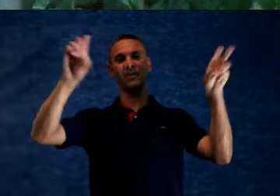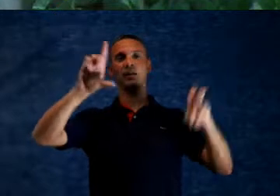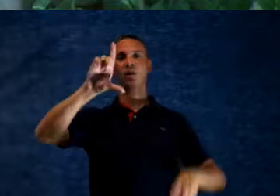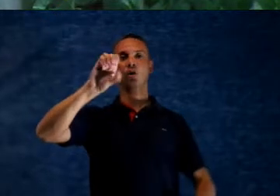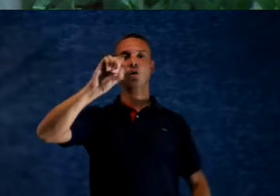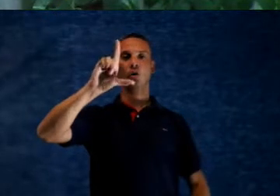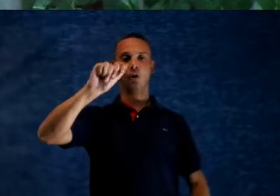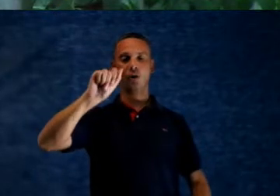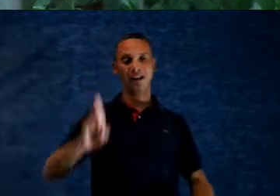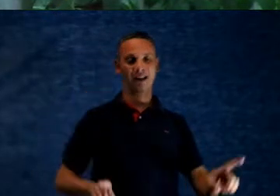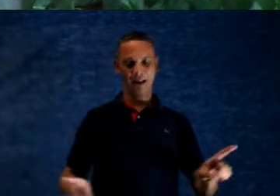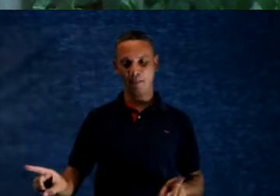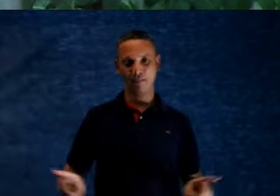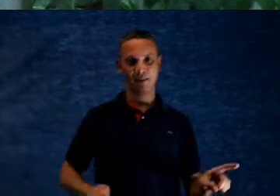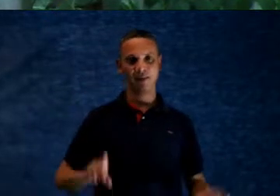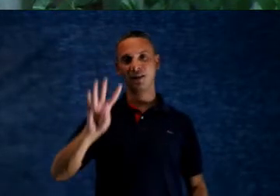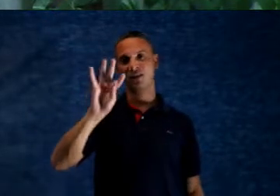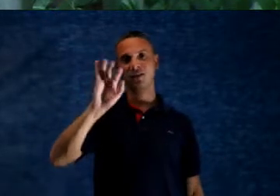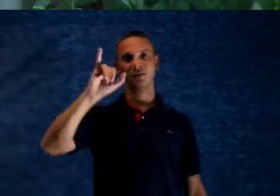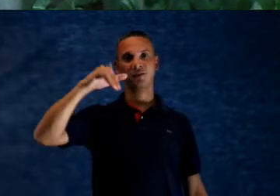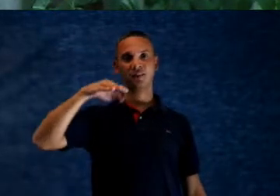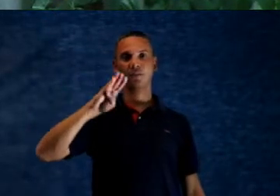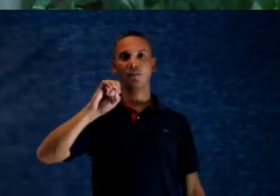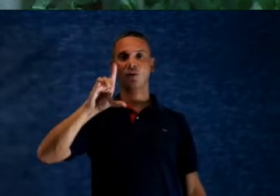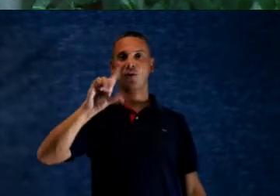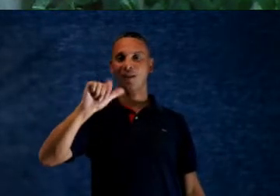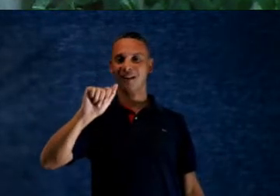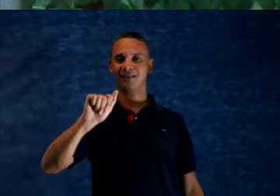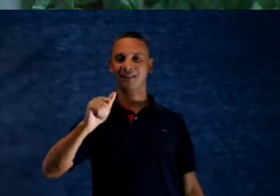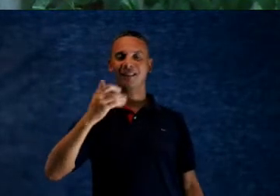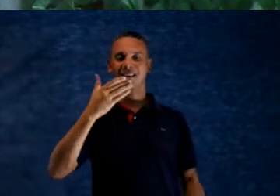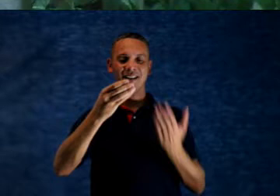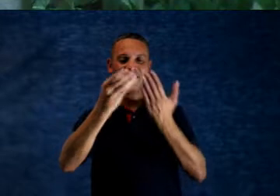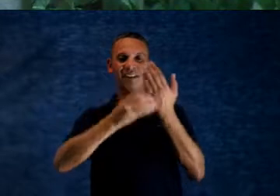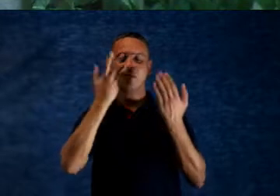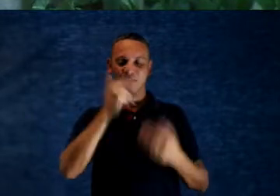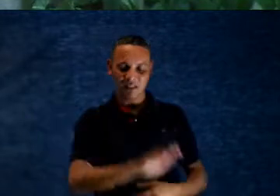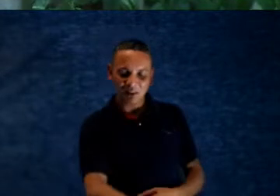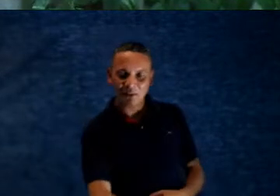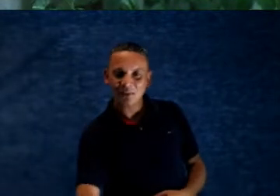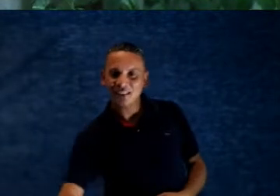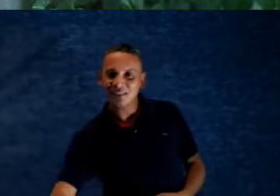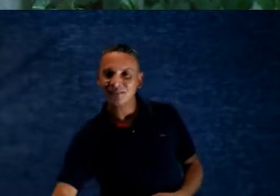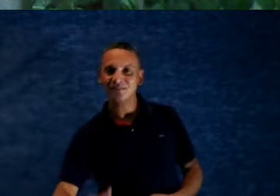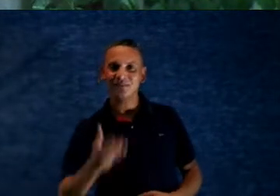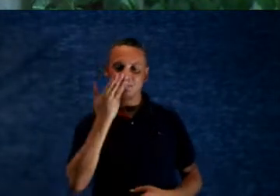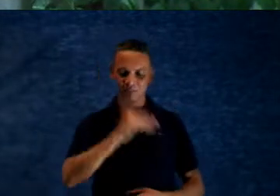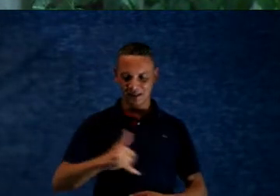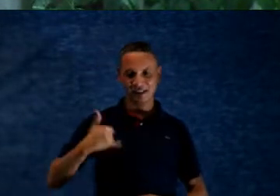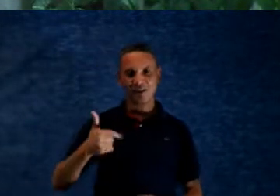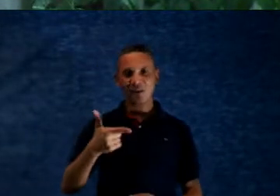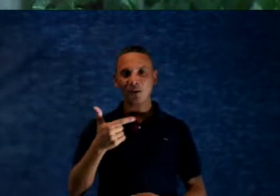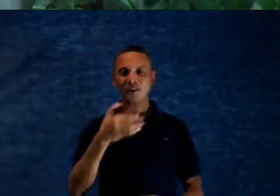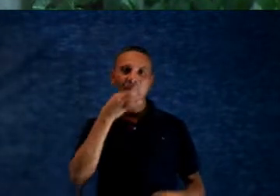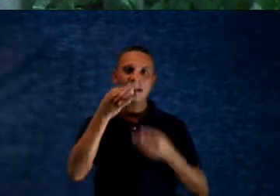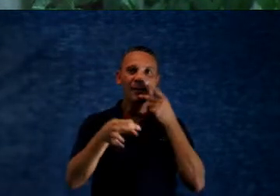livro, Lola, a Prima de Timbolola, livro de aventuras infantis, narradas por uma menina